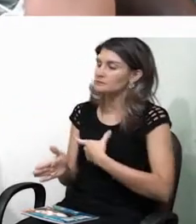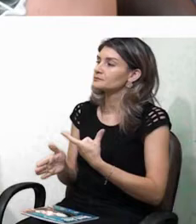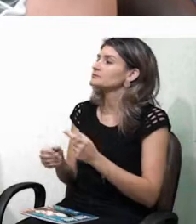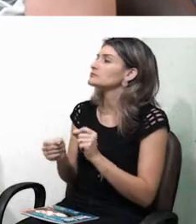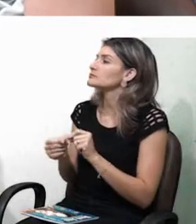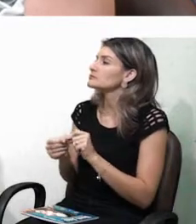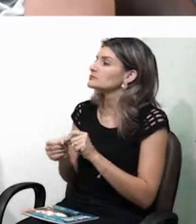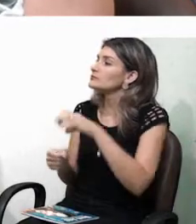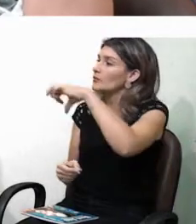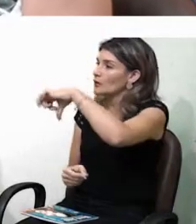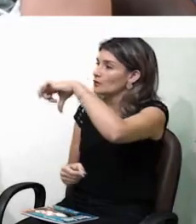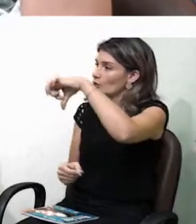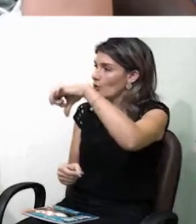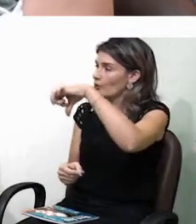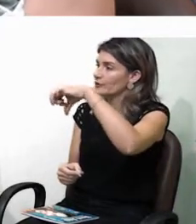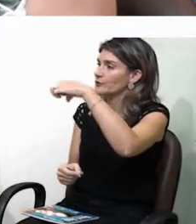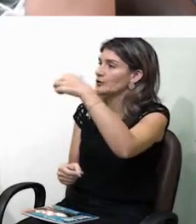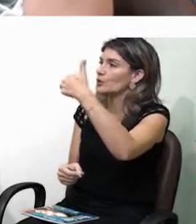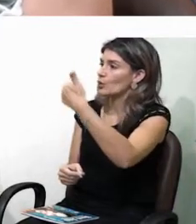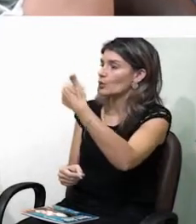falar. Pode falar,